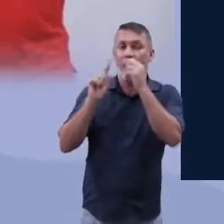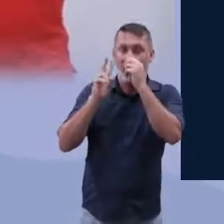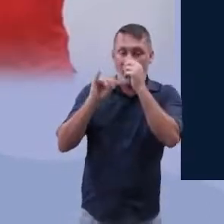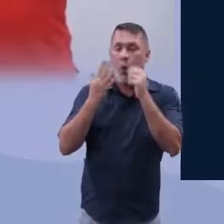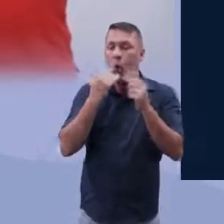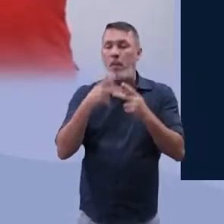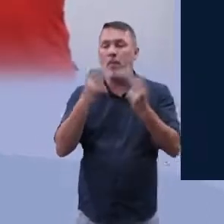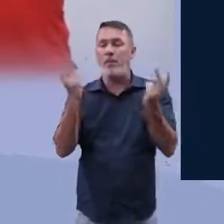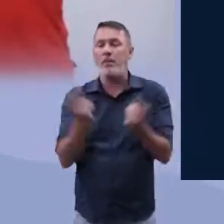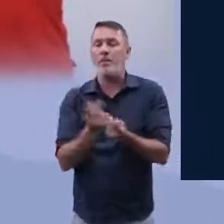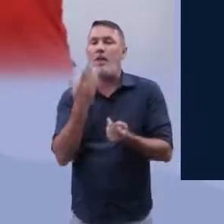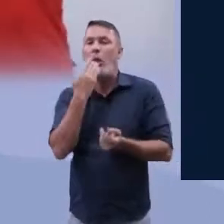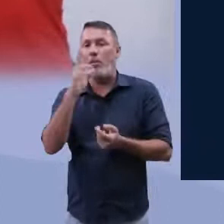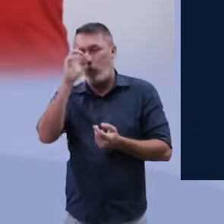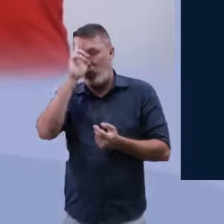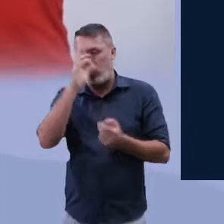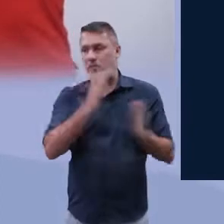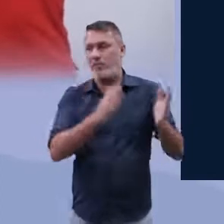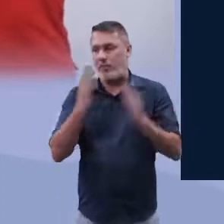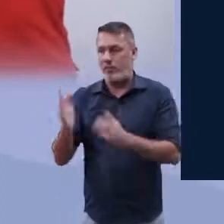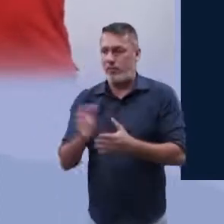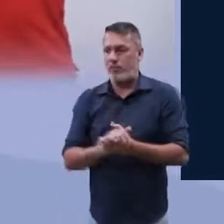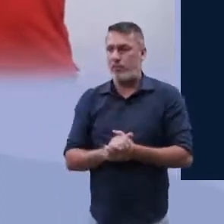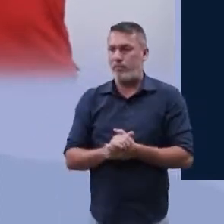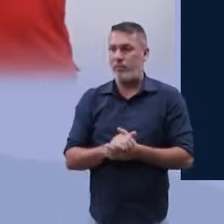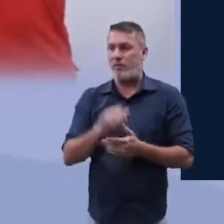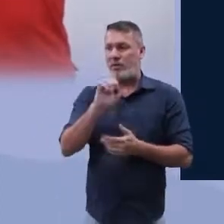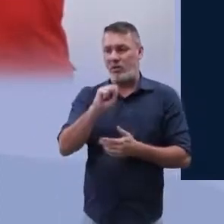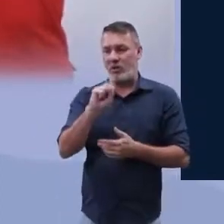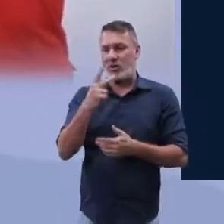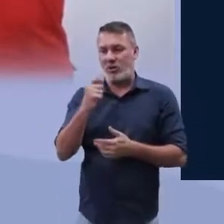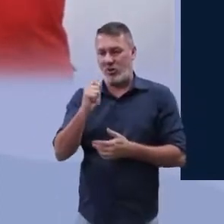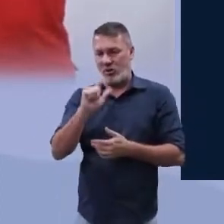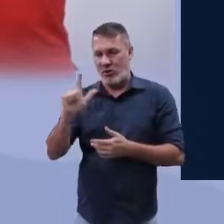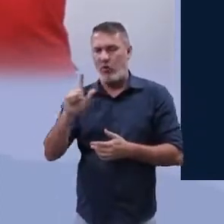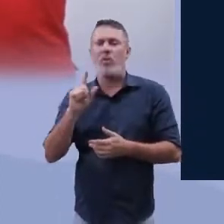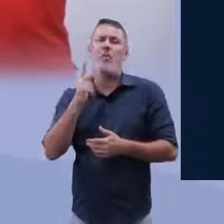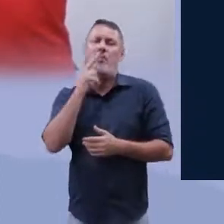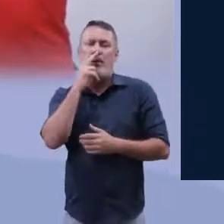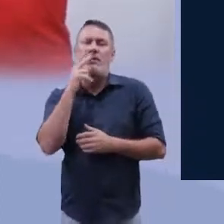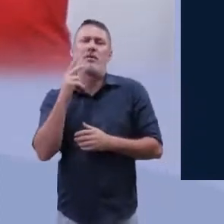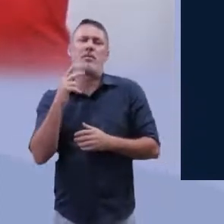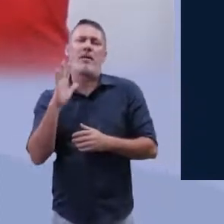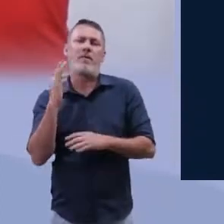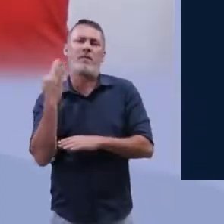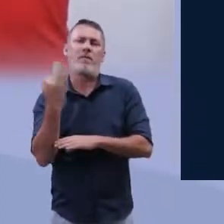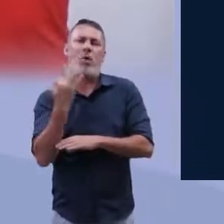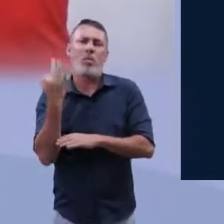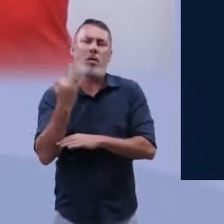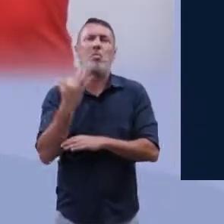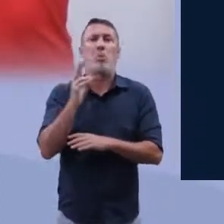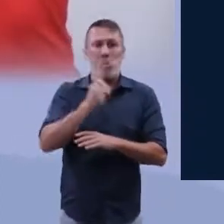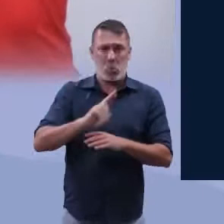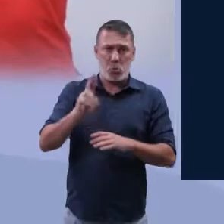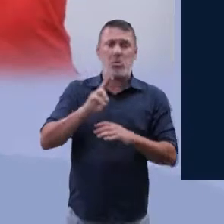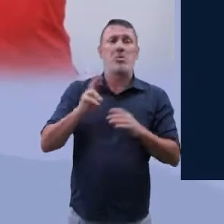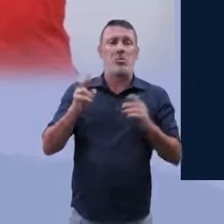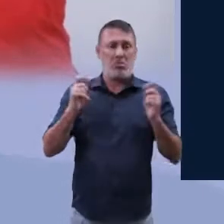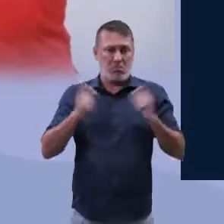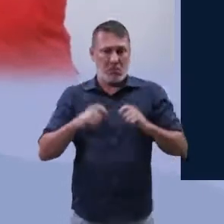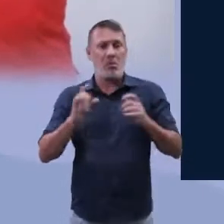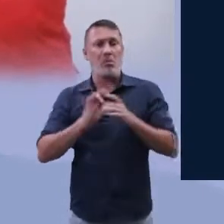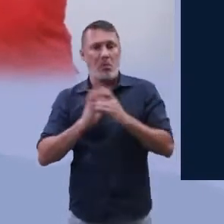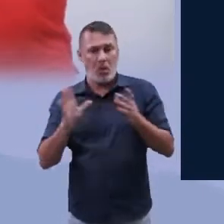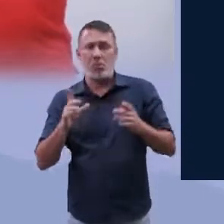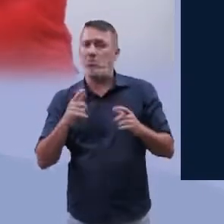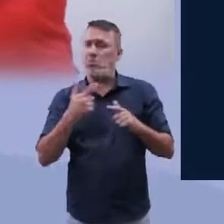He shall see her again later. Então tá aí o shall. Normalmente o shall ele é muito formal, tá? Mas ele pode ser usado, claro